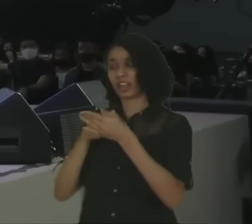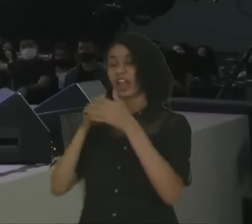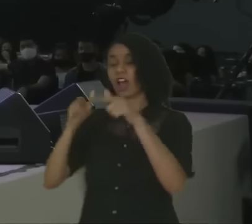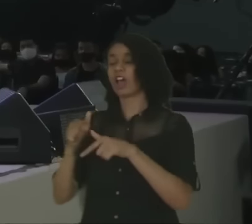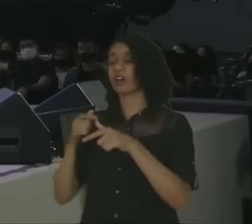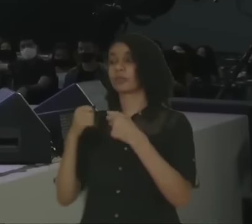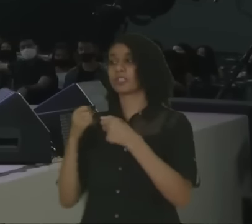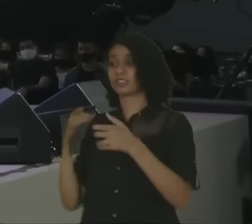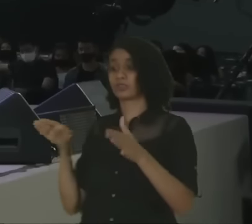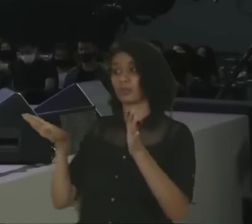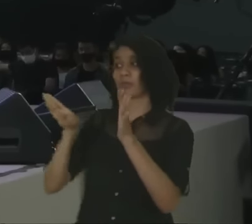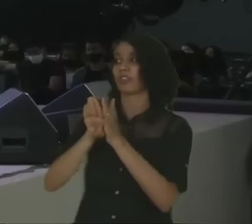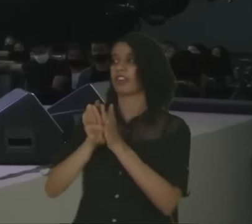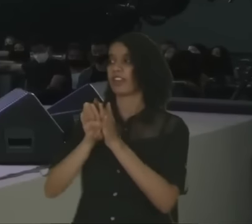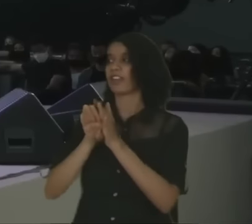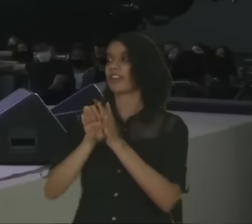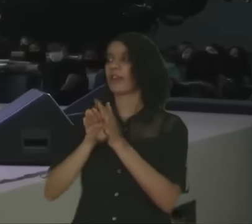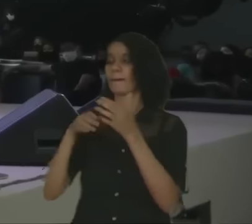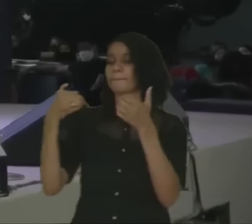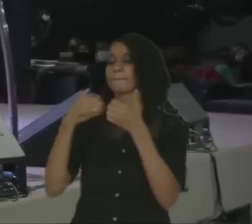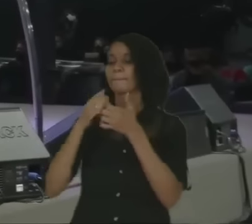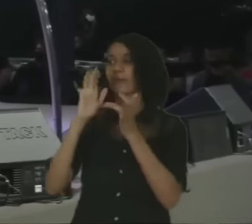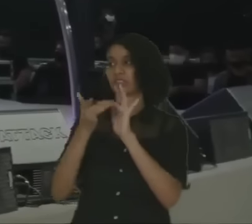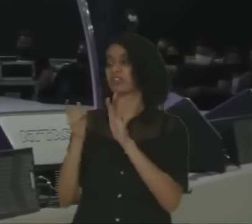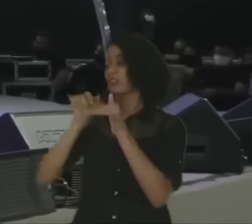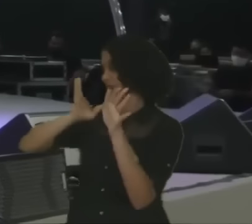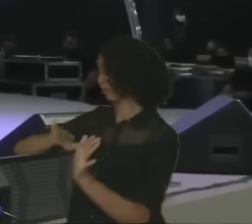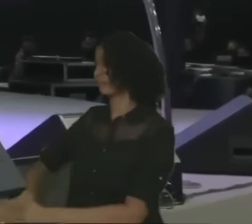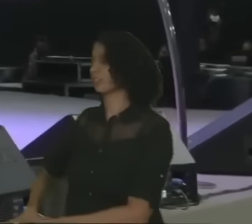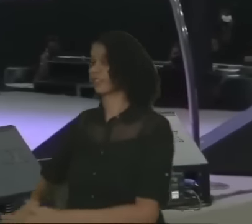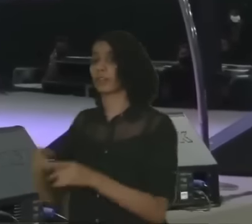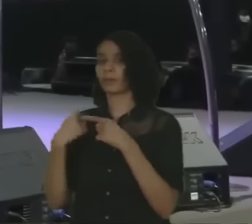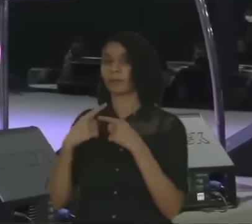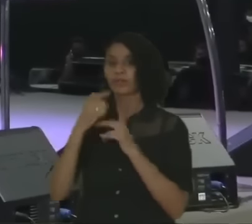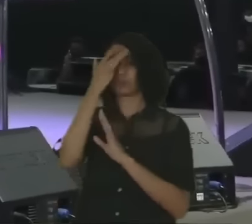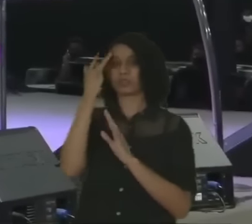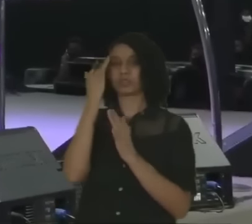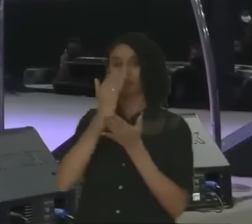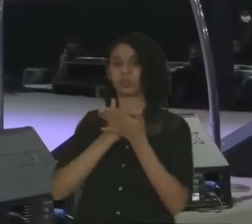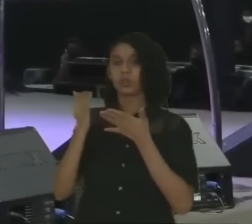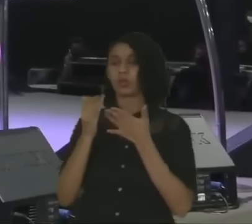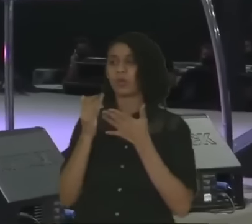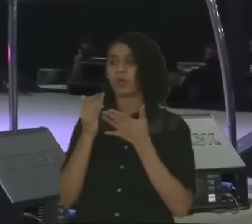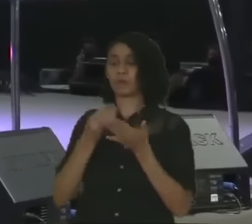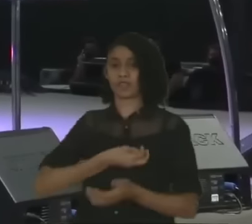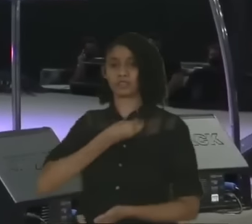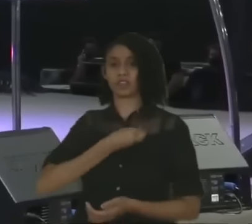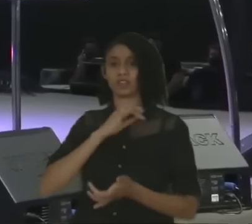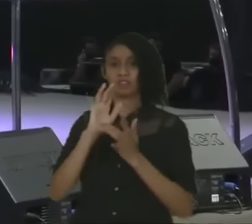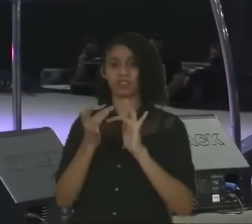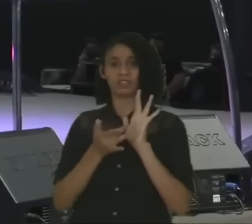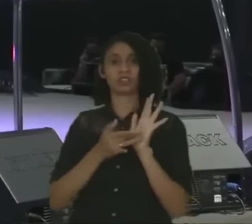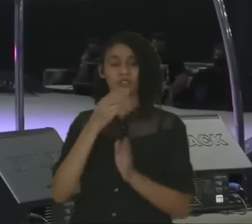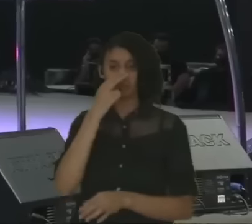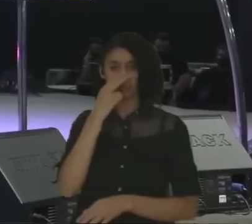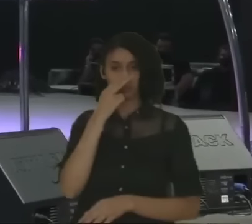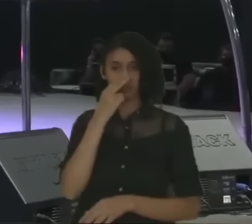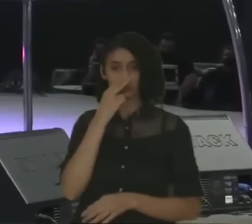chegar que é perto de Jesus você vai ter que ficar aí no caminho porque muitas pessoas começam a vida cristã e abandonou Jesus porque buscou Jesus